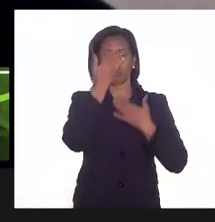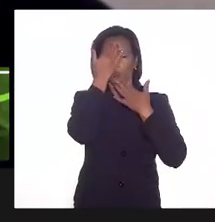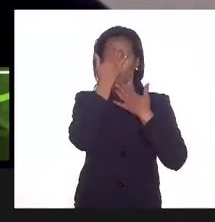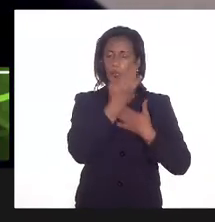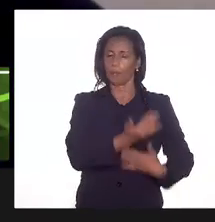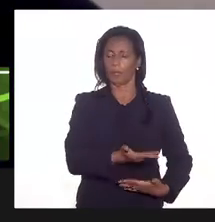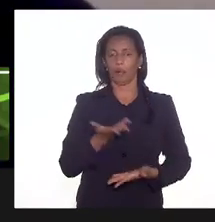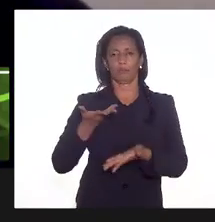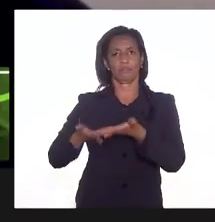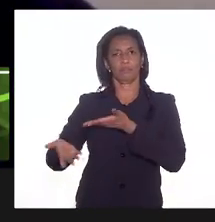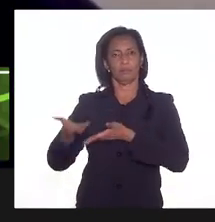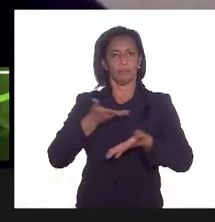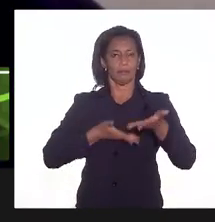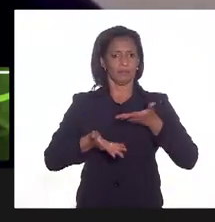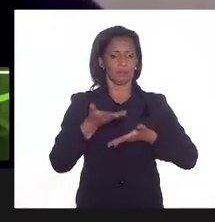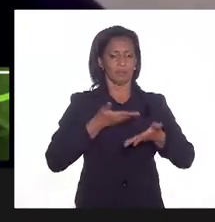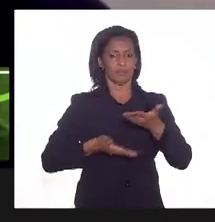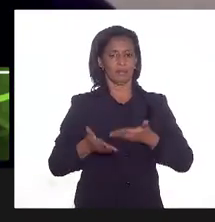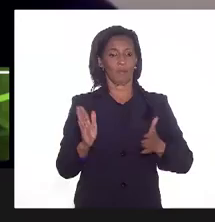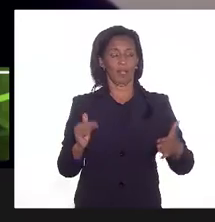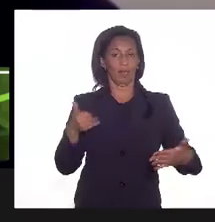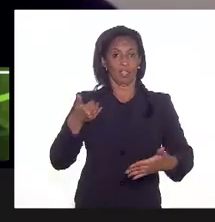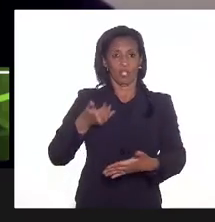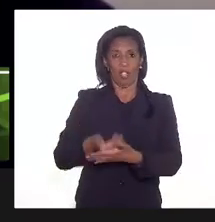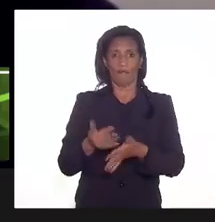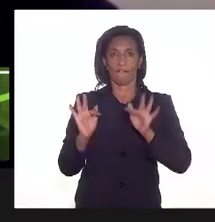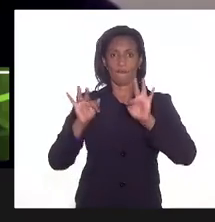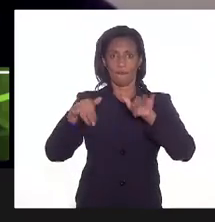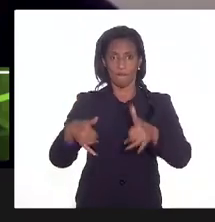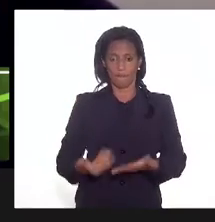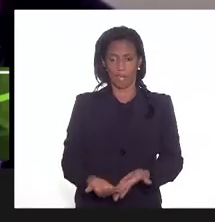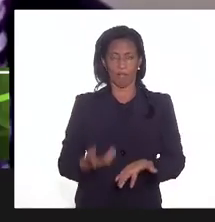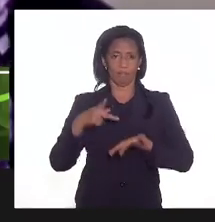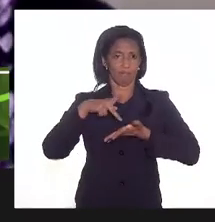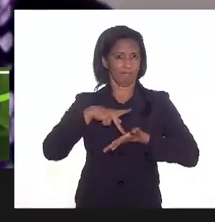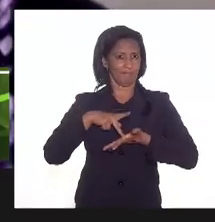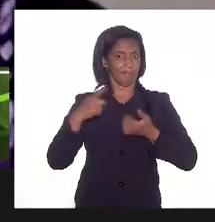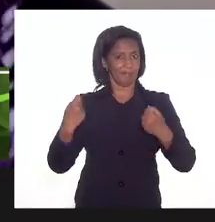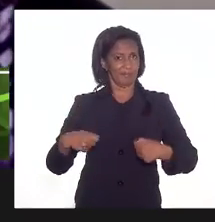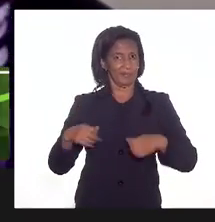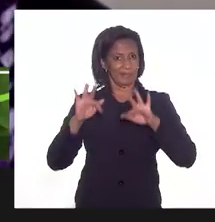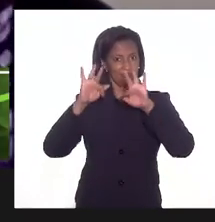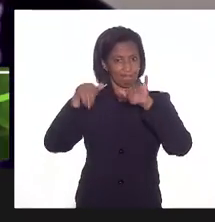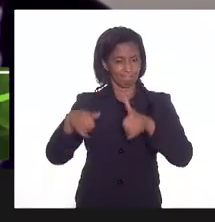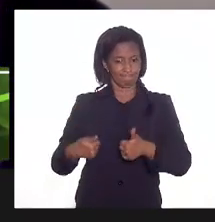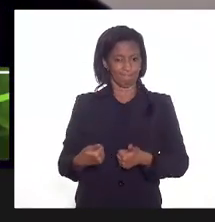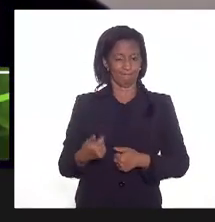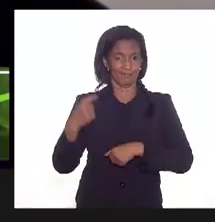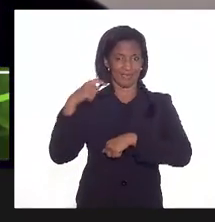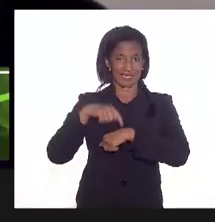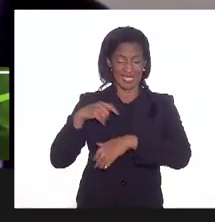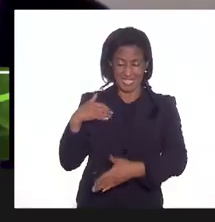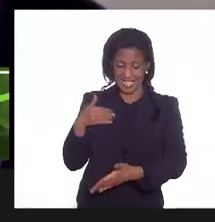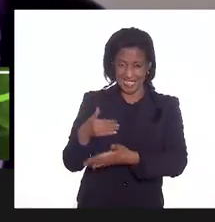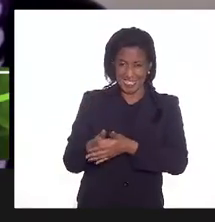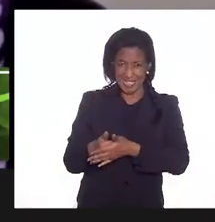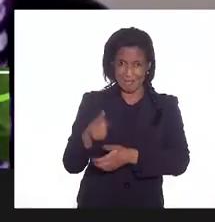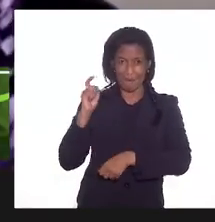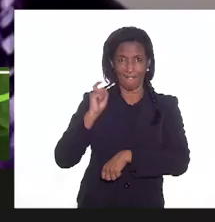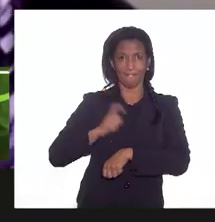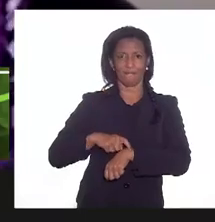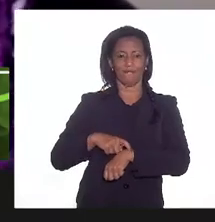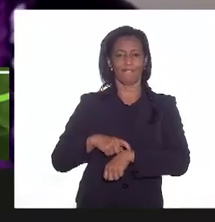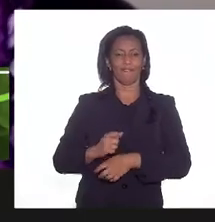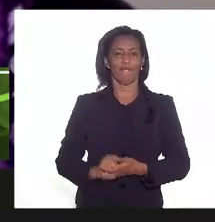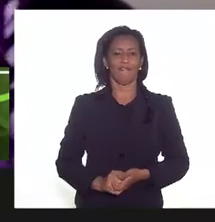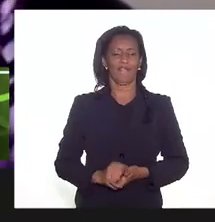aqui pela participação a gente está chegando no fim e realmente precisamos estamos em cima do laço para encerrar